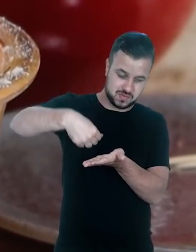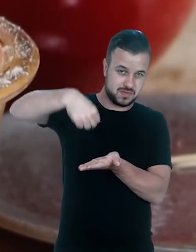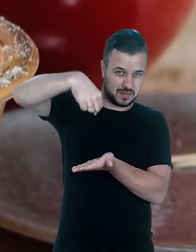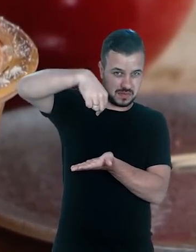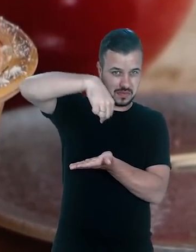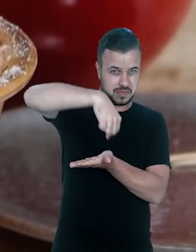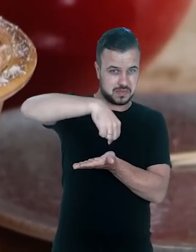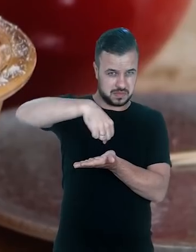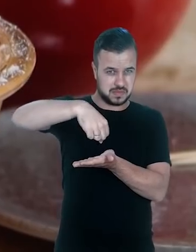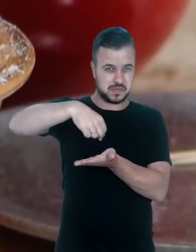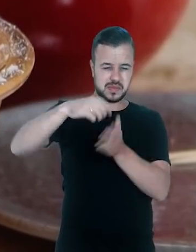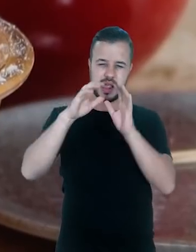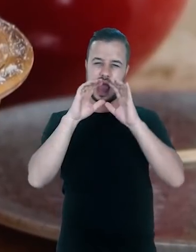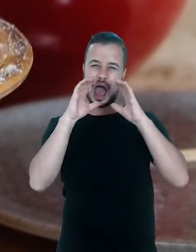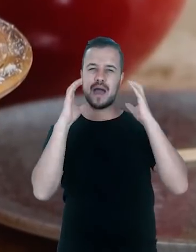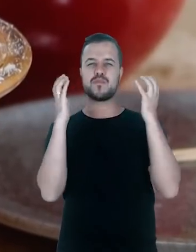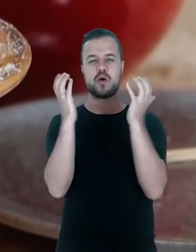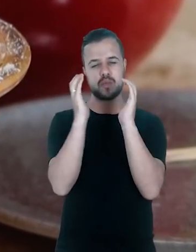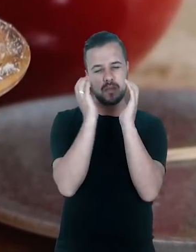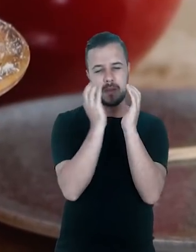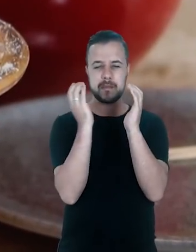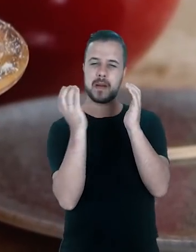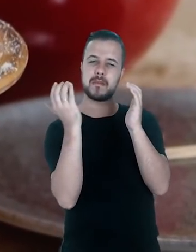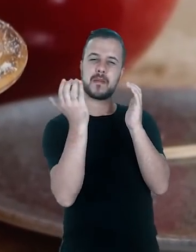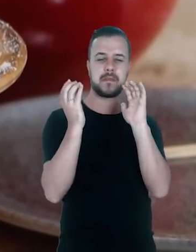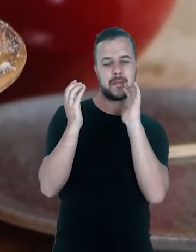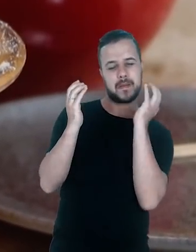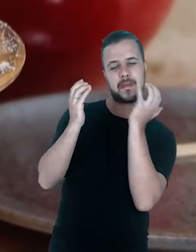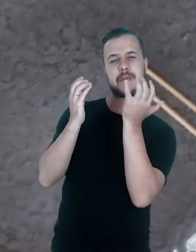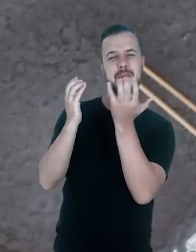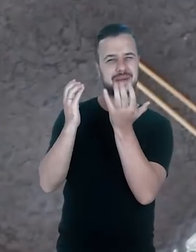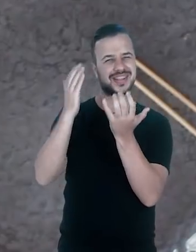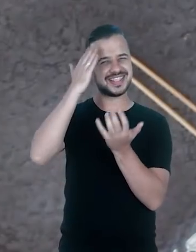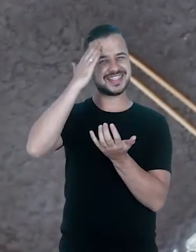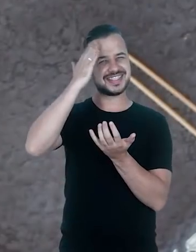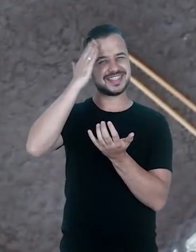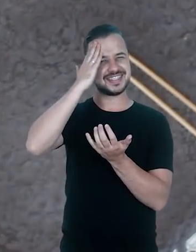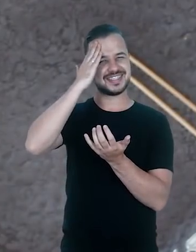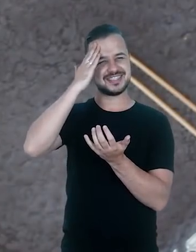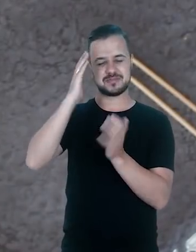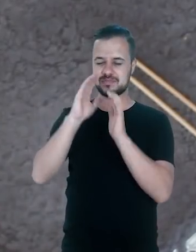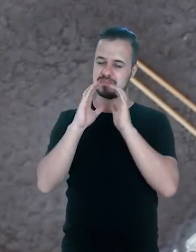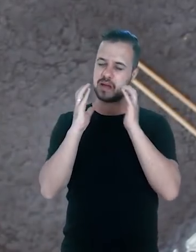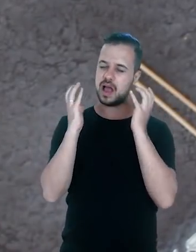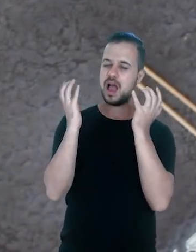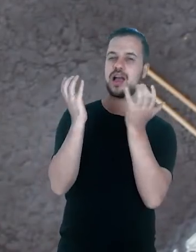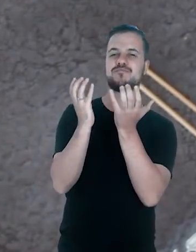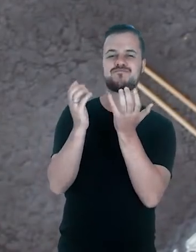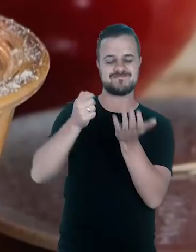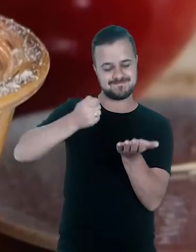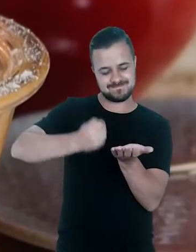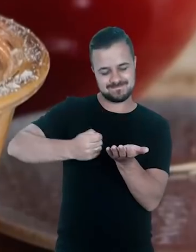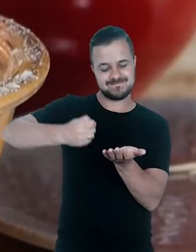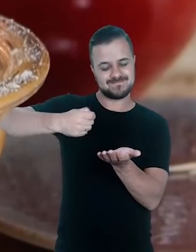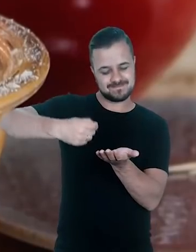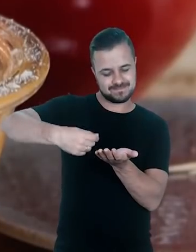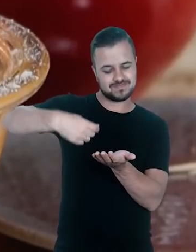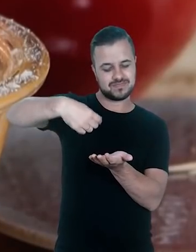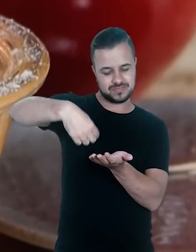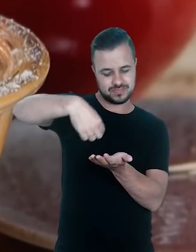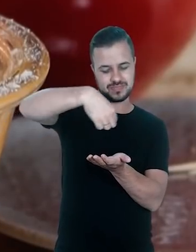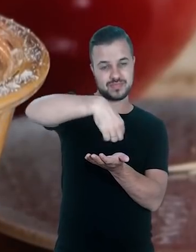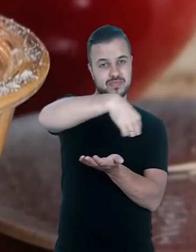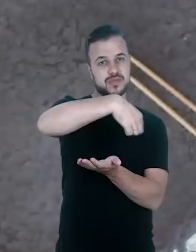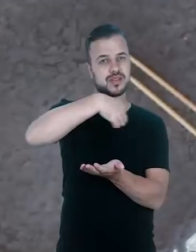ó, pra fazer aquele tracinho da abóbora, tá vendo? Aí você vai fazendo assim até